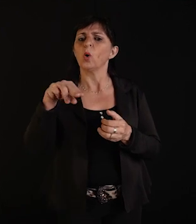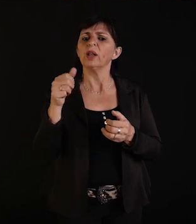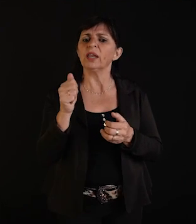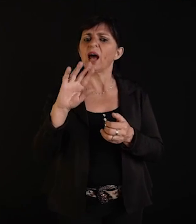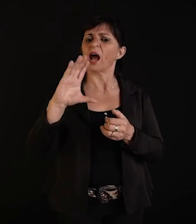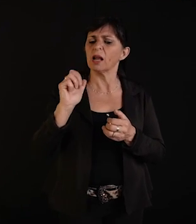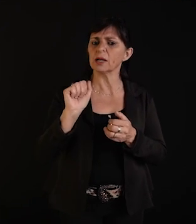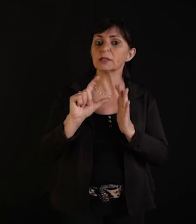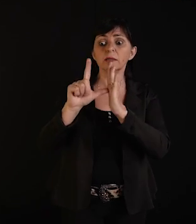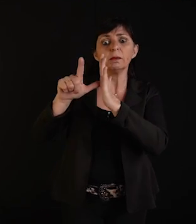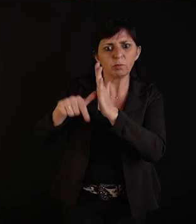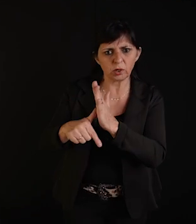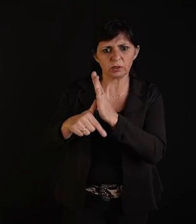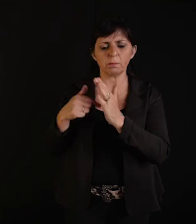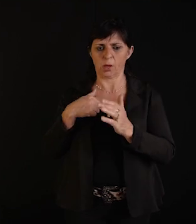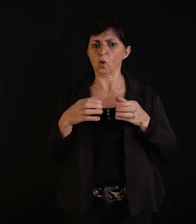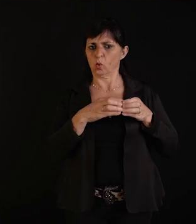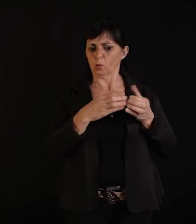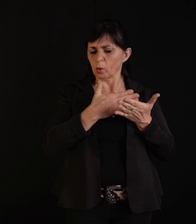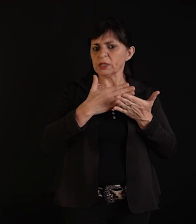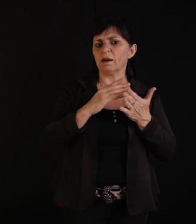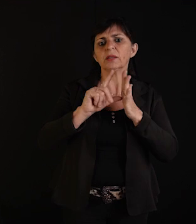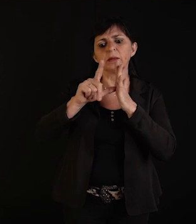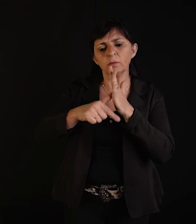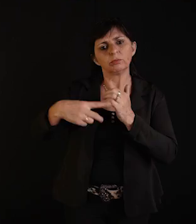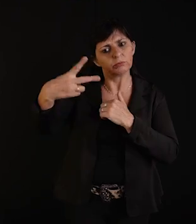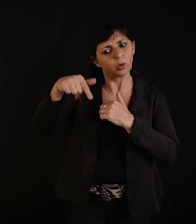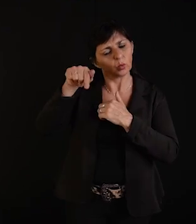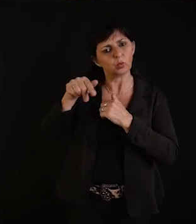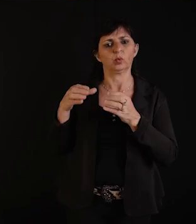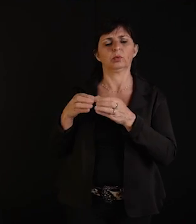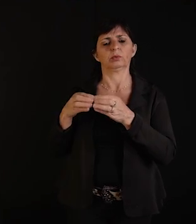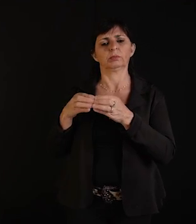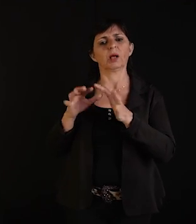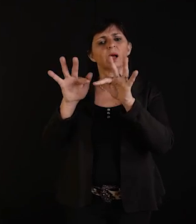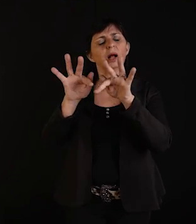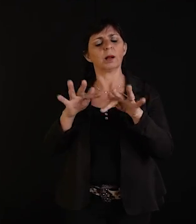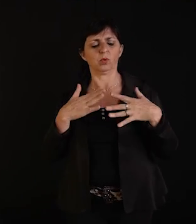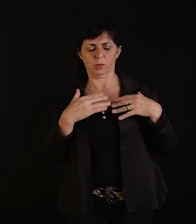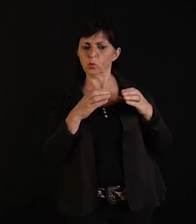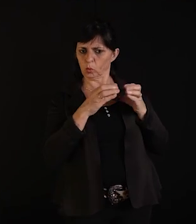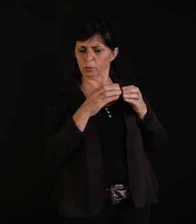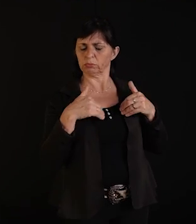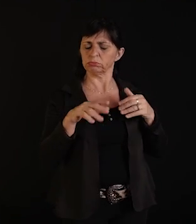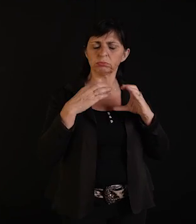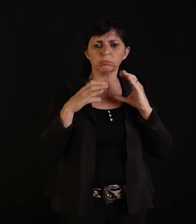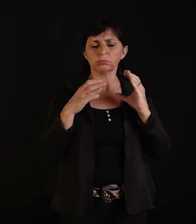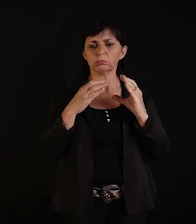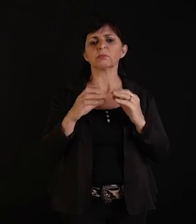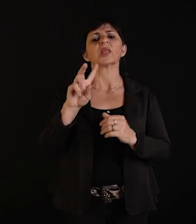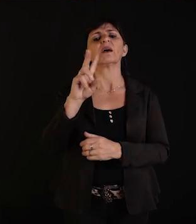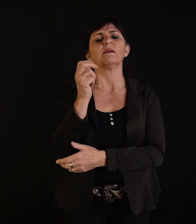O conjunto da casa fazia a abertura do baile. Quando nós terminamos a nossa parte, o Varguinhas passou por mim. Eu saí da